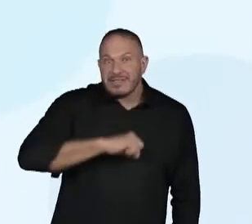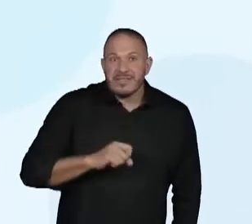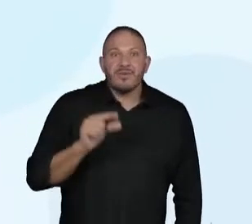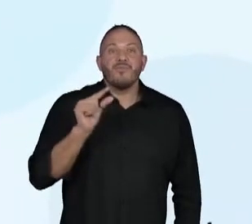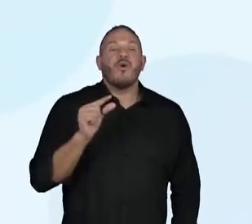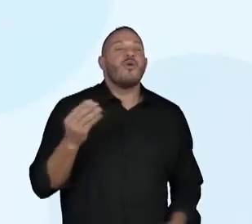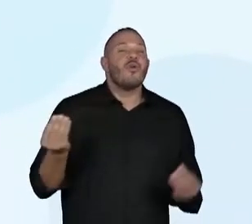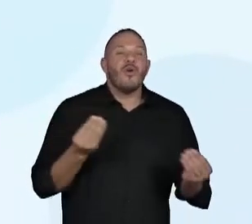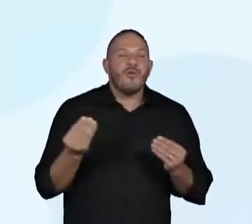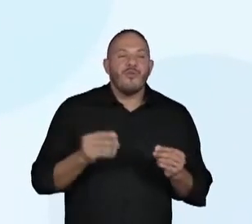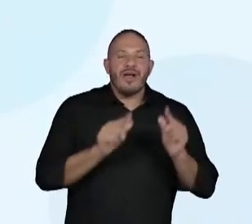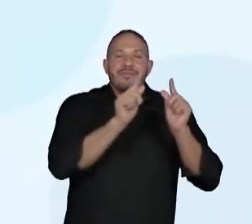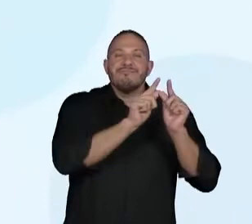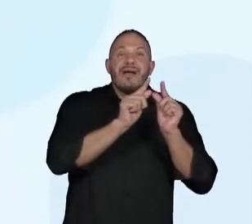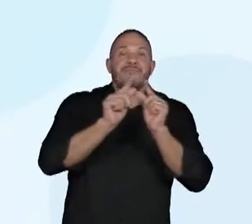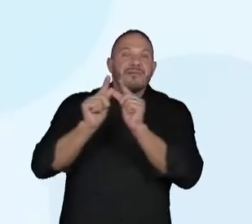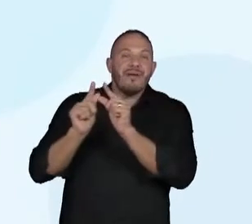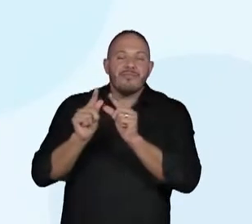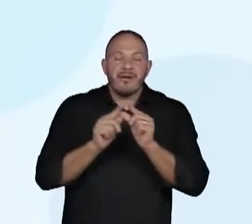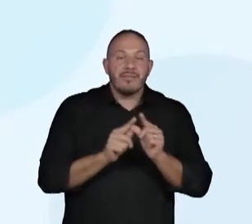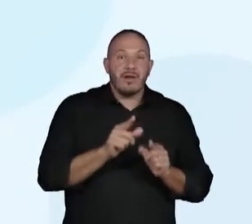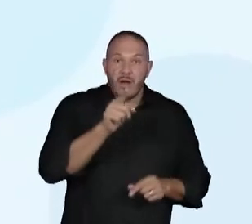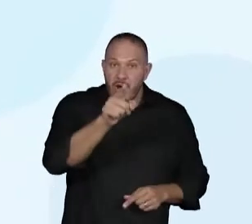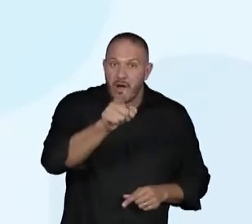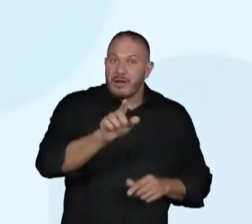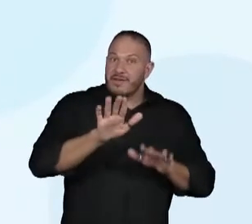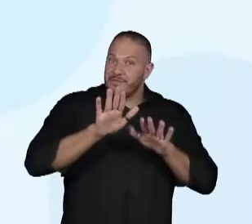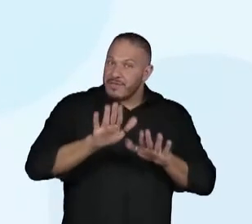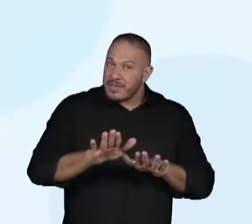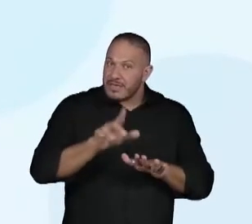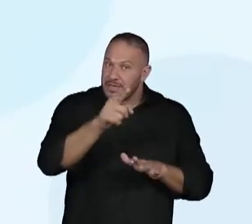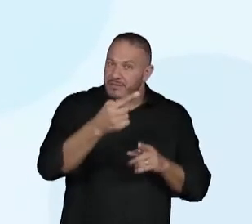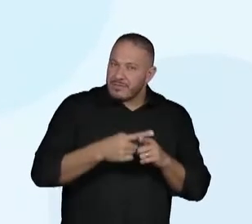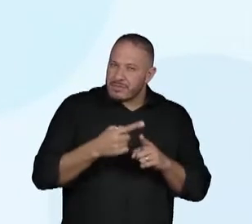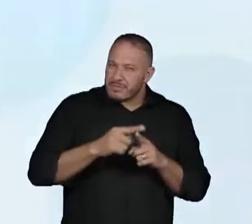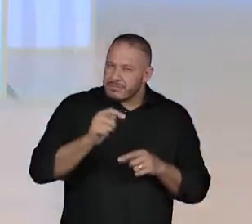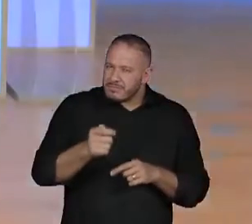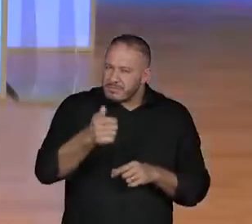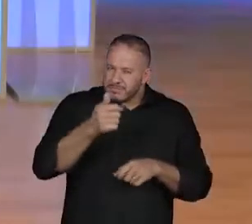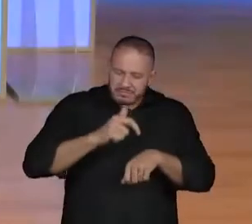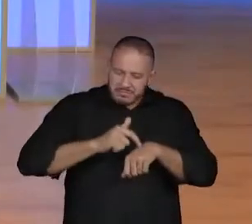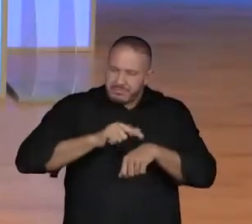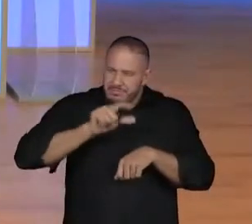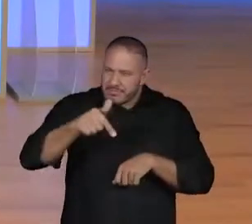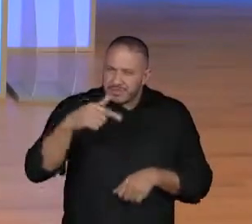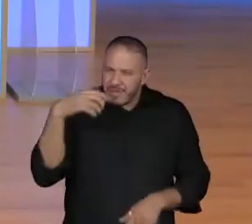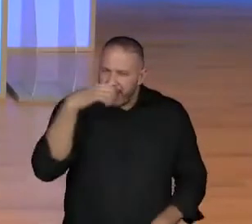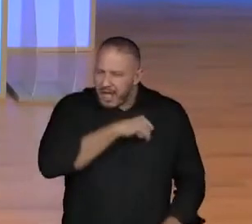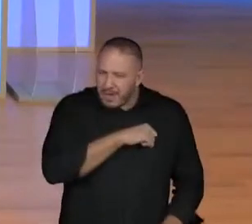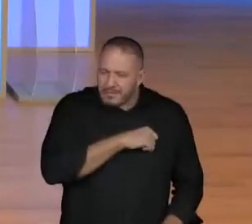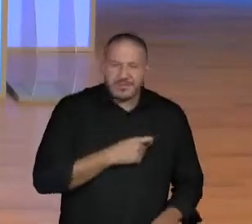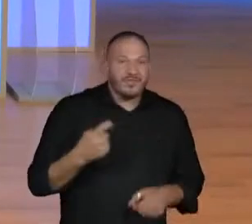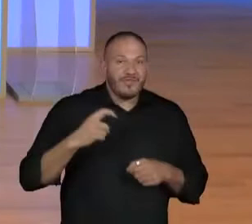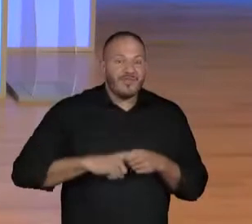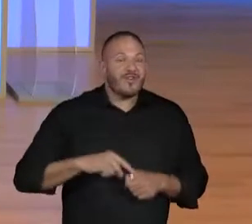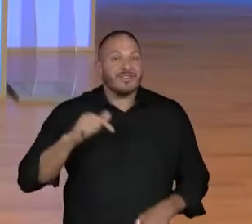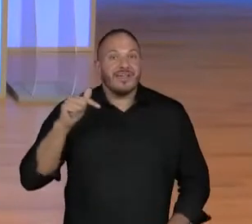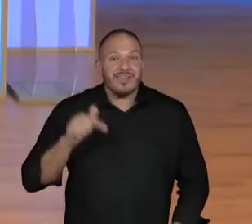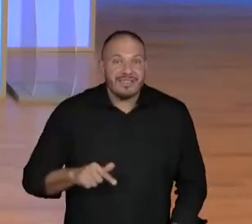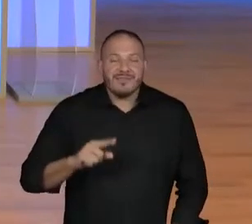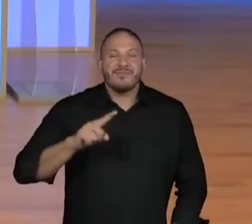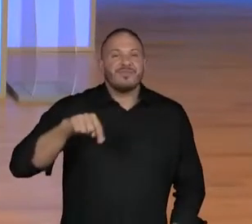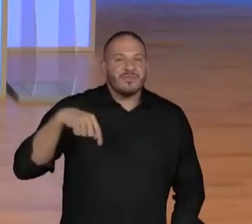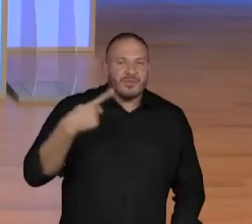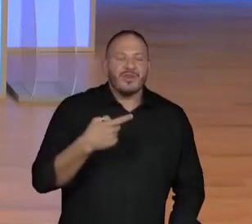sobre pixels e não saiam daí, porque daqui a alguns segundos estaremos de volta para o